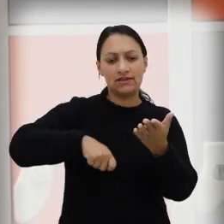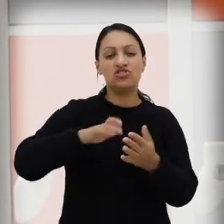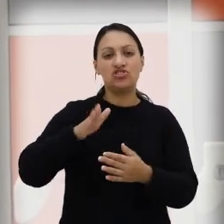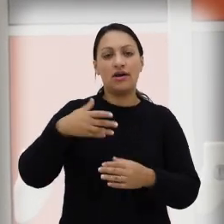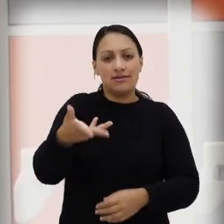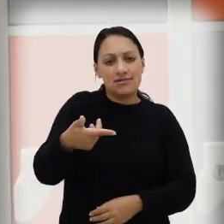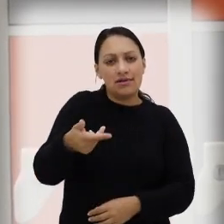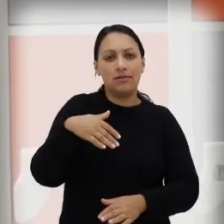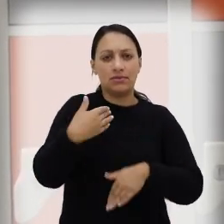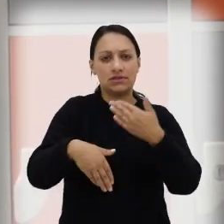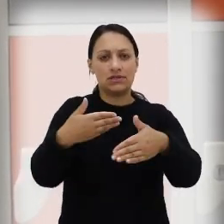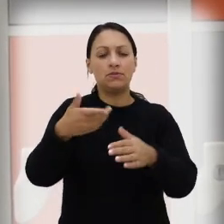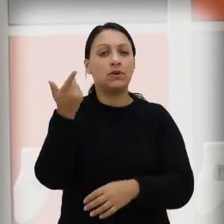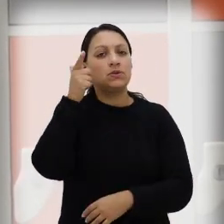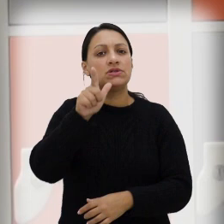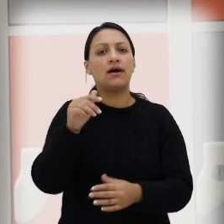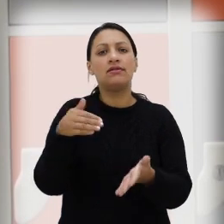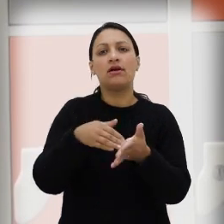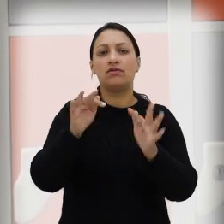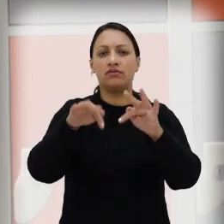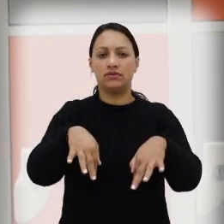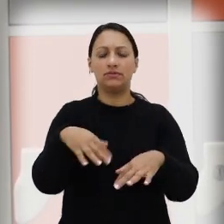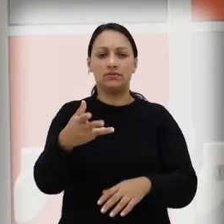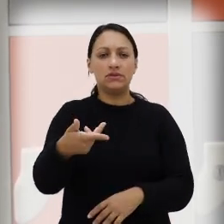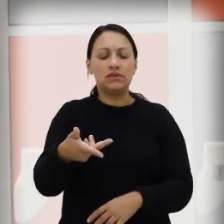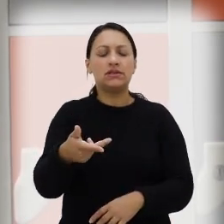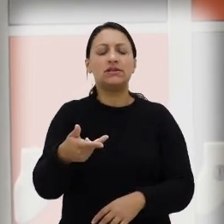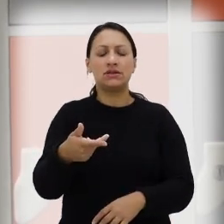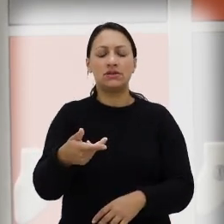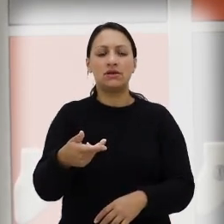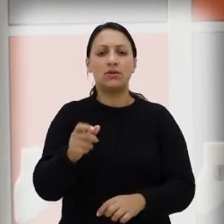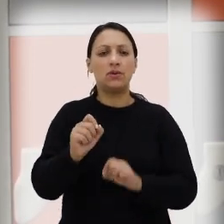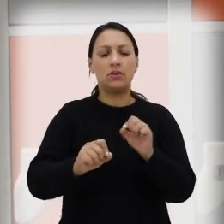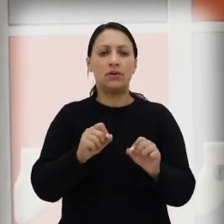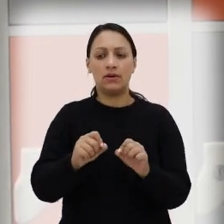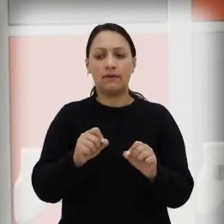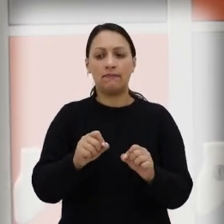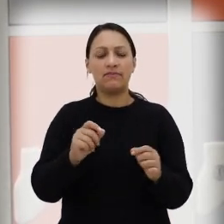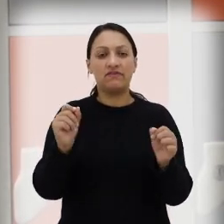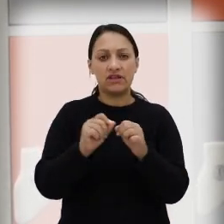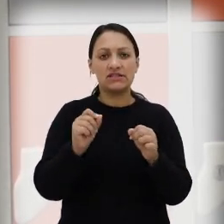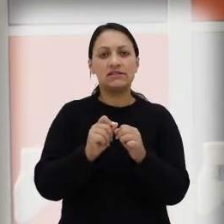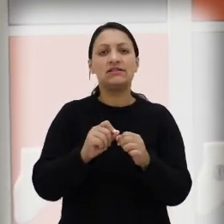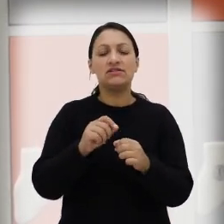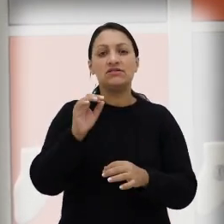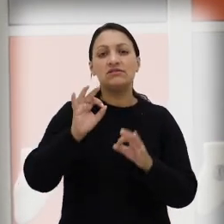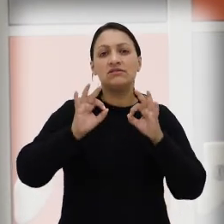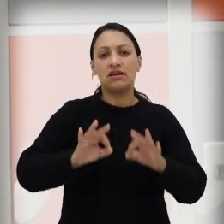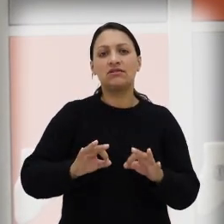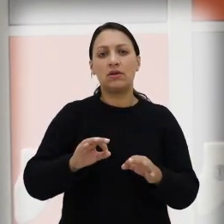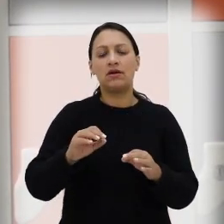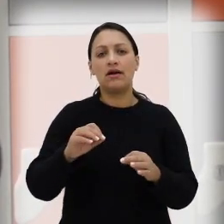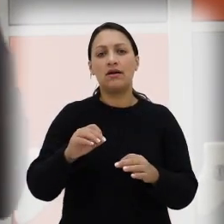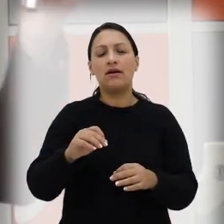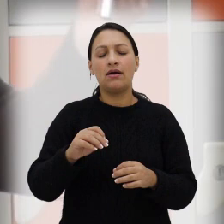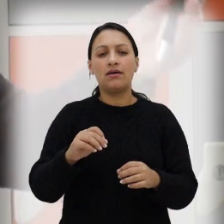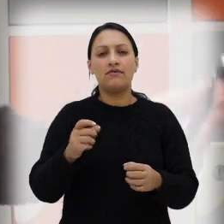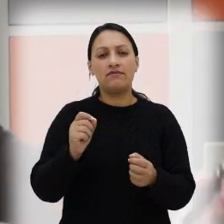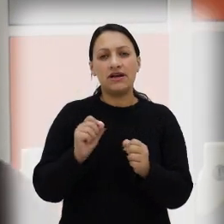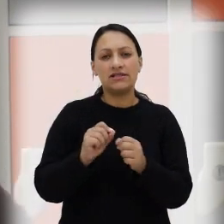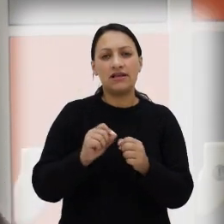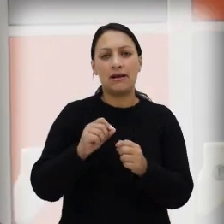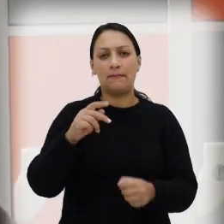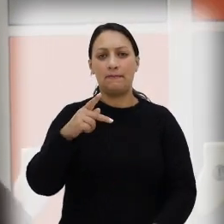tente, até o final do processo da aceleração, realmente executar uma POC. Porque o que acontece, às vezes, são